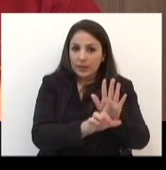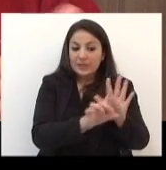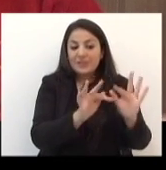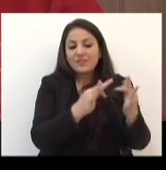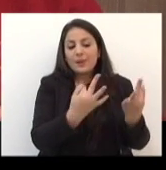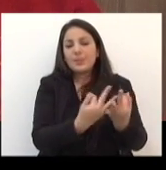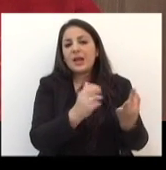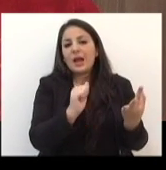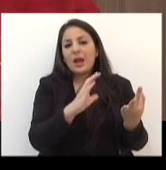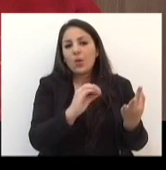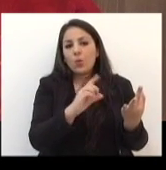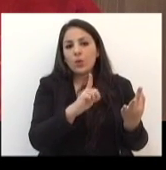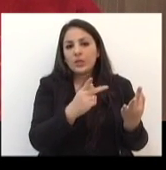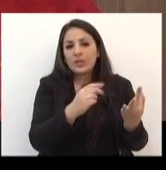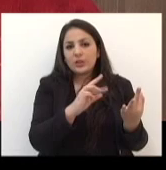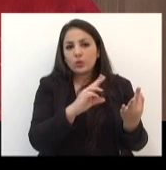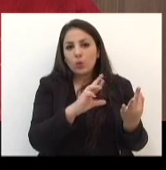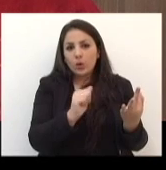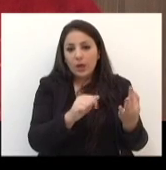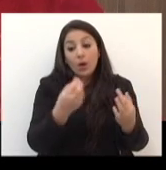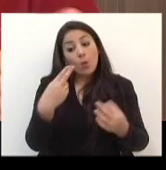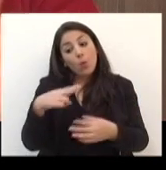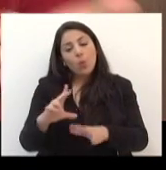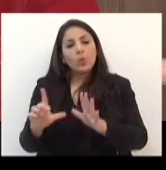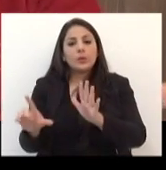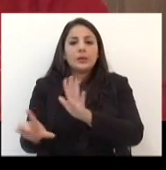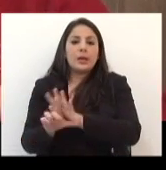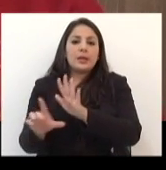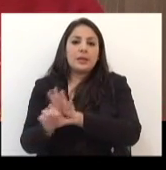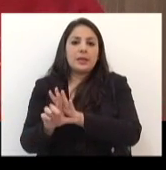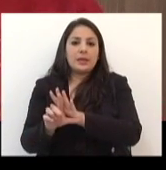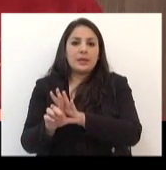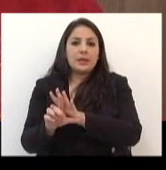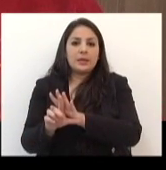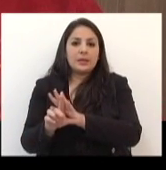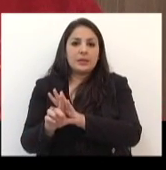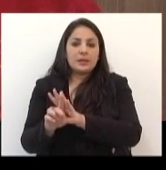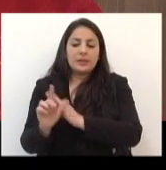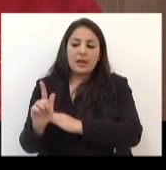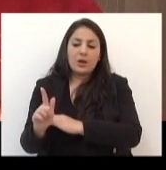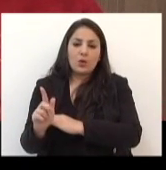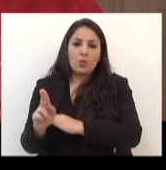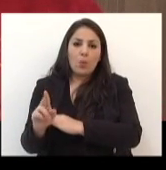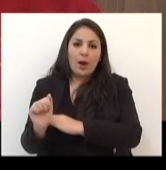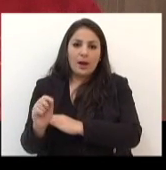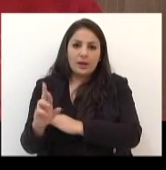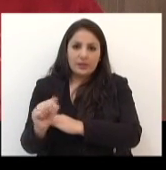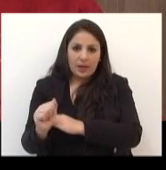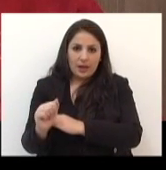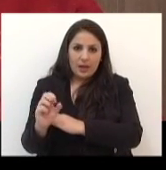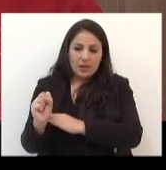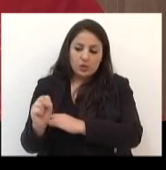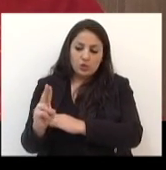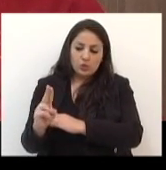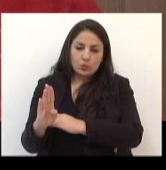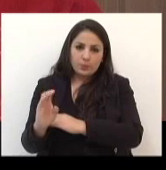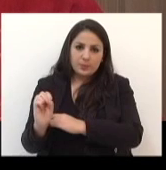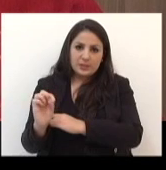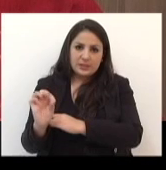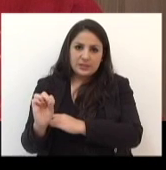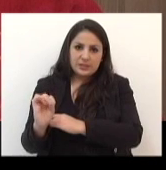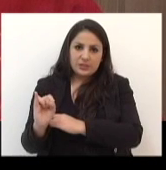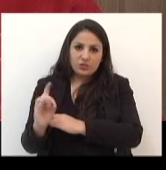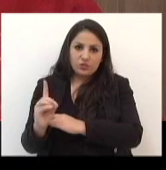Família Acolhedora, quanto na lei da guarda subsidiada, inclusive constando no Estatuto da Criança. Então, esta rede, ela sempre